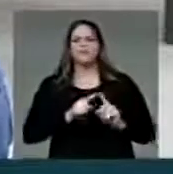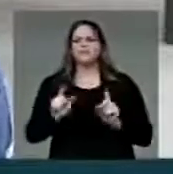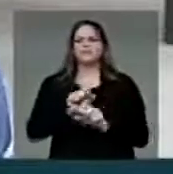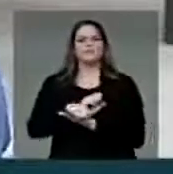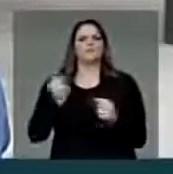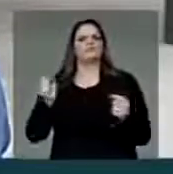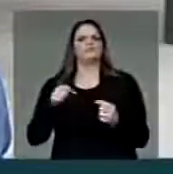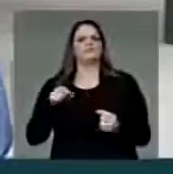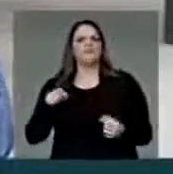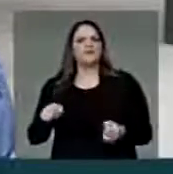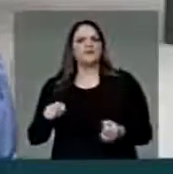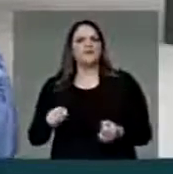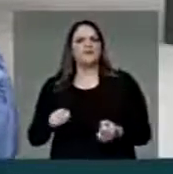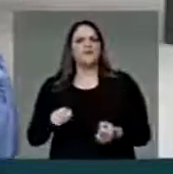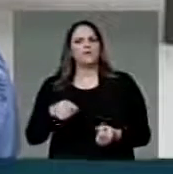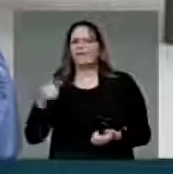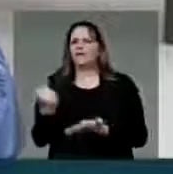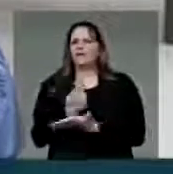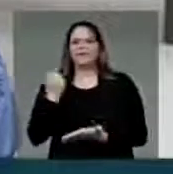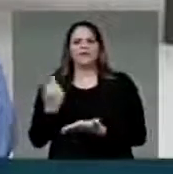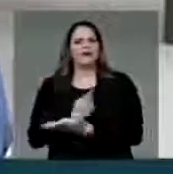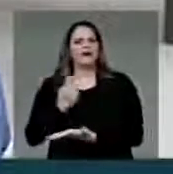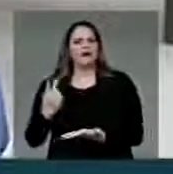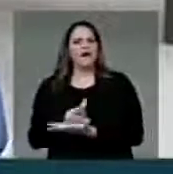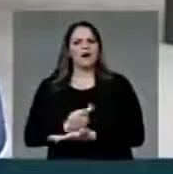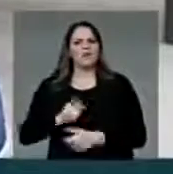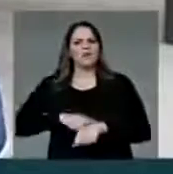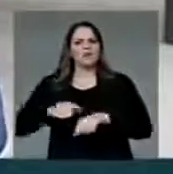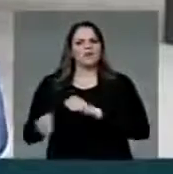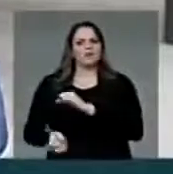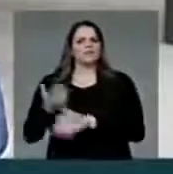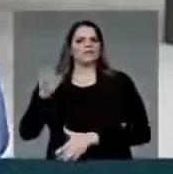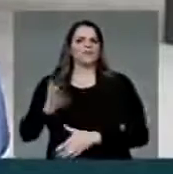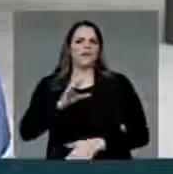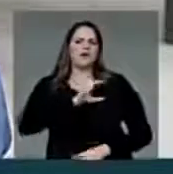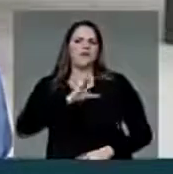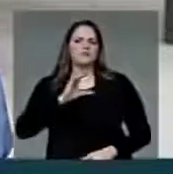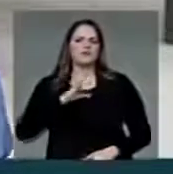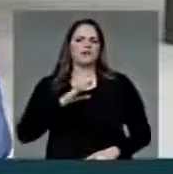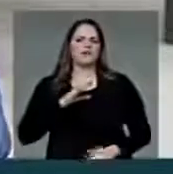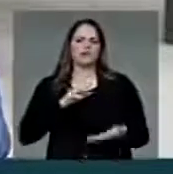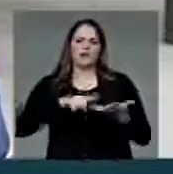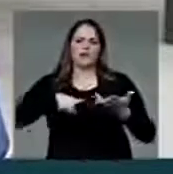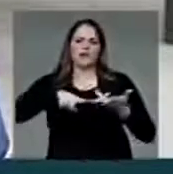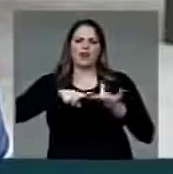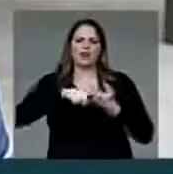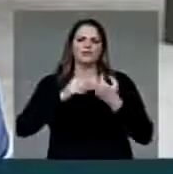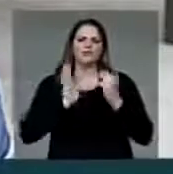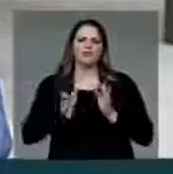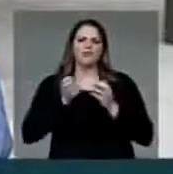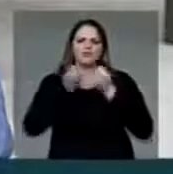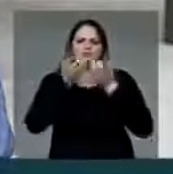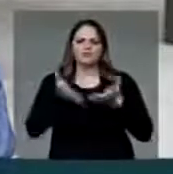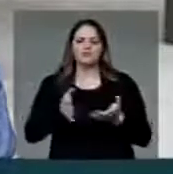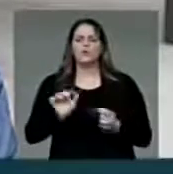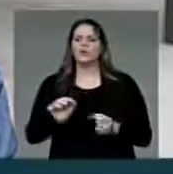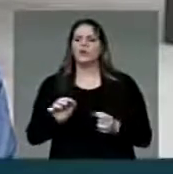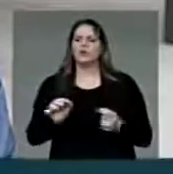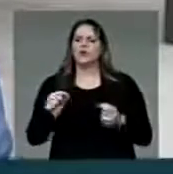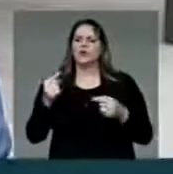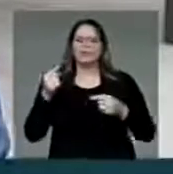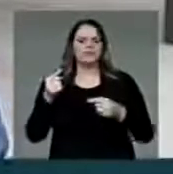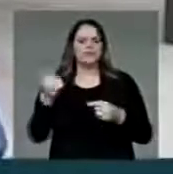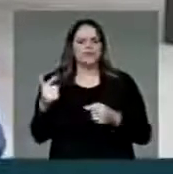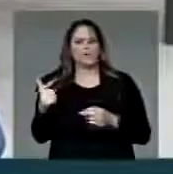as graves irregularidades acima mencionadas, que comprometem a legalidade e legitimidade da